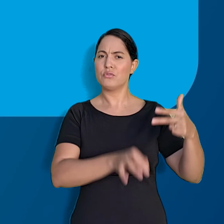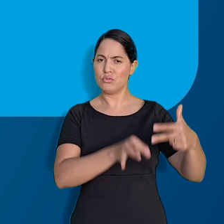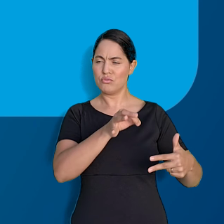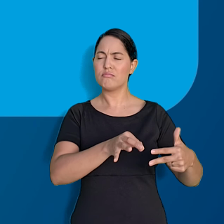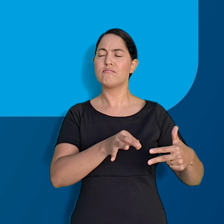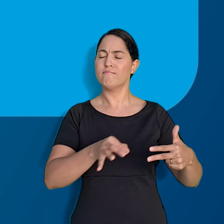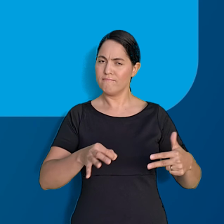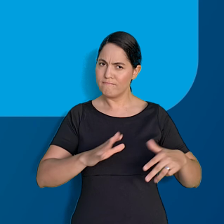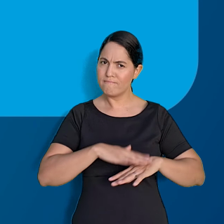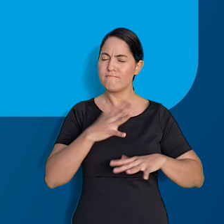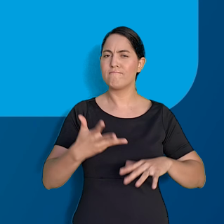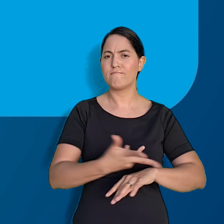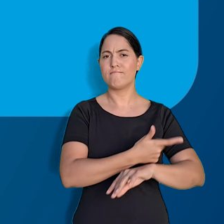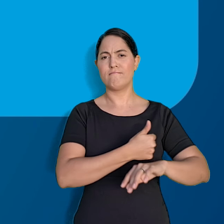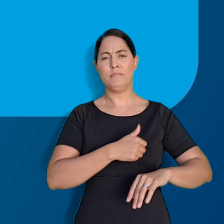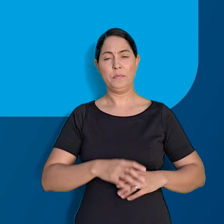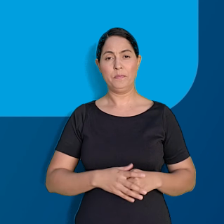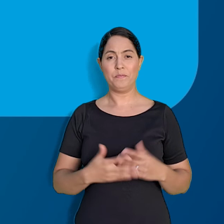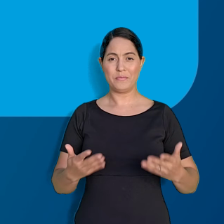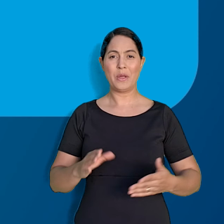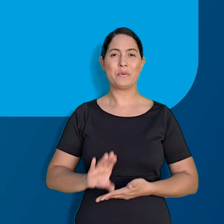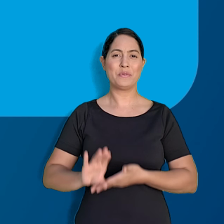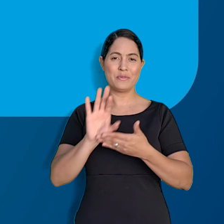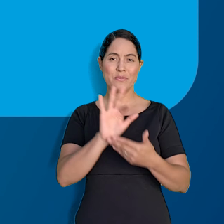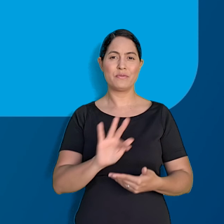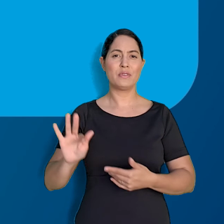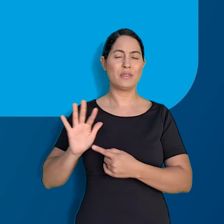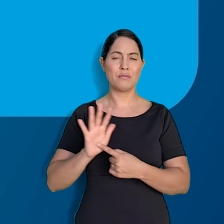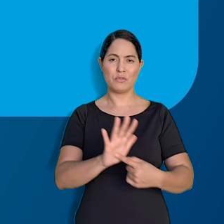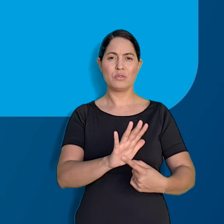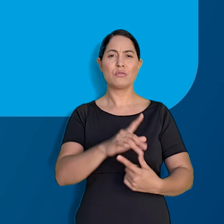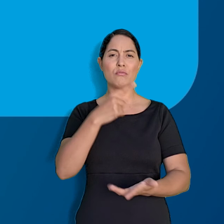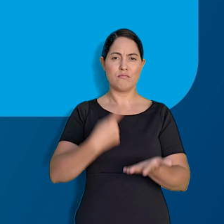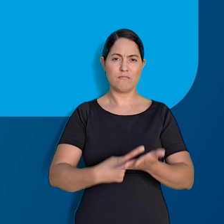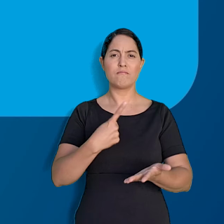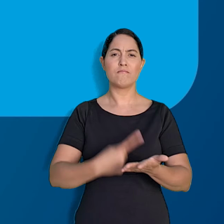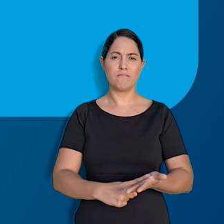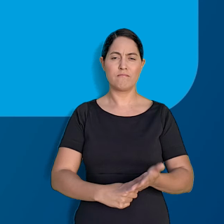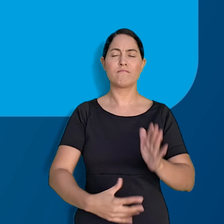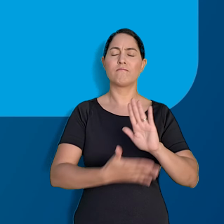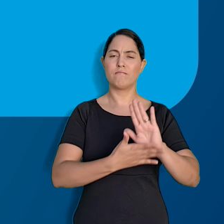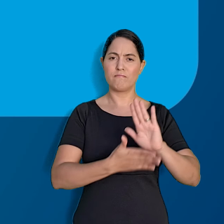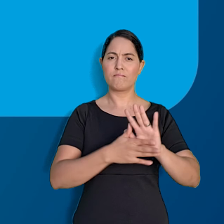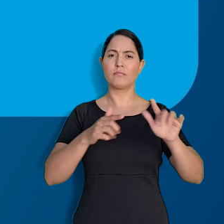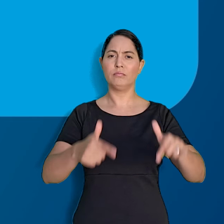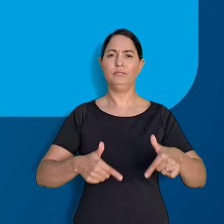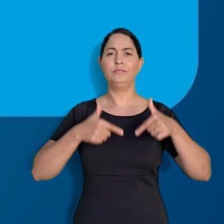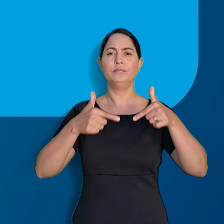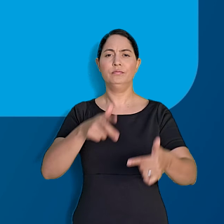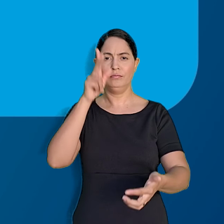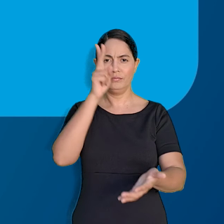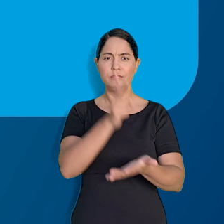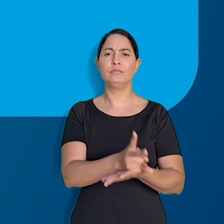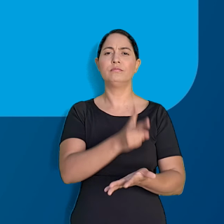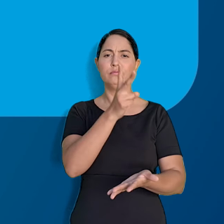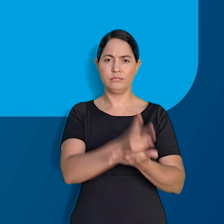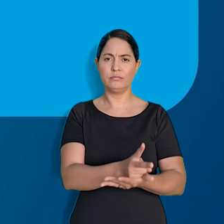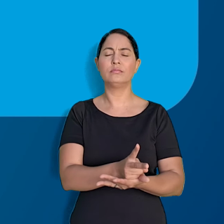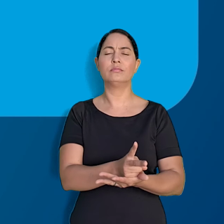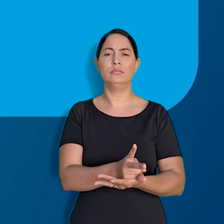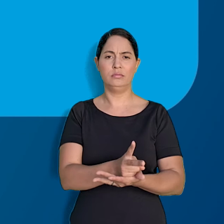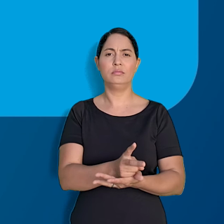justiça. O Conselho Federal reforçou seu compromisso de transformar as propostas em ações concretas, sempre com ampla participação